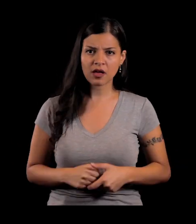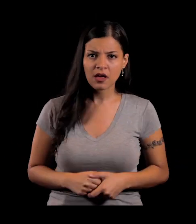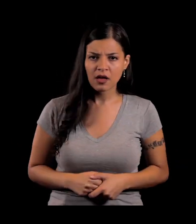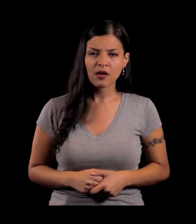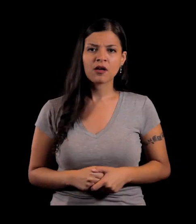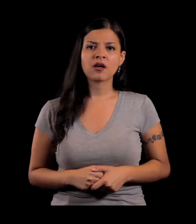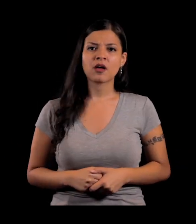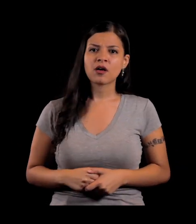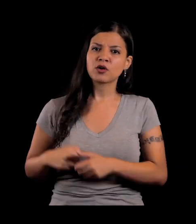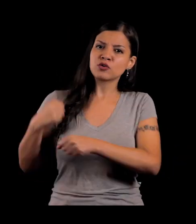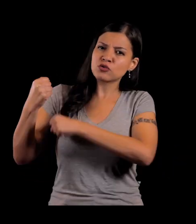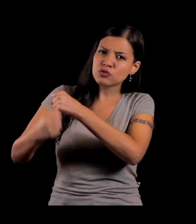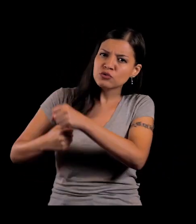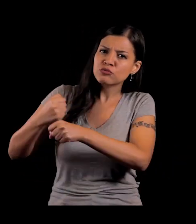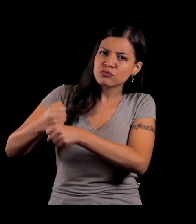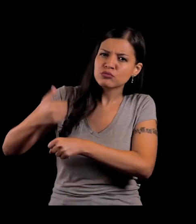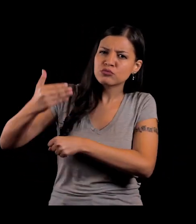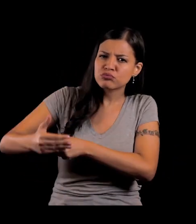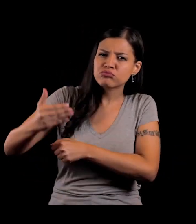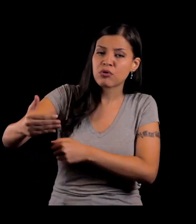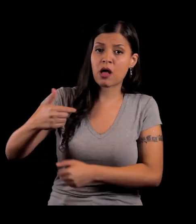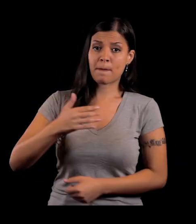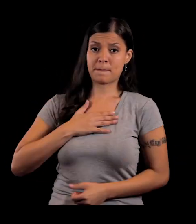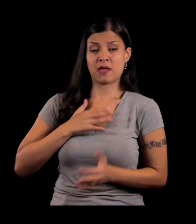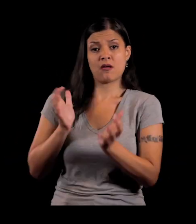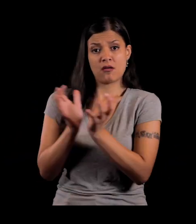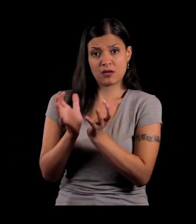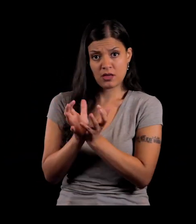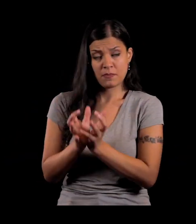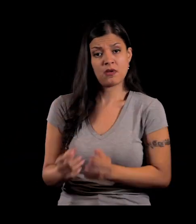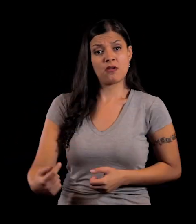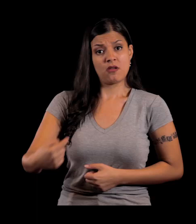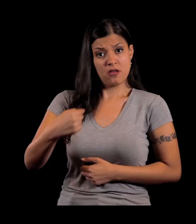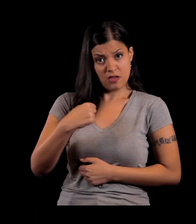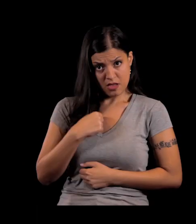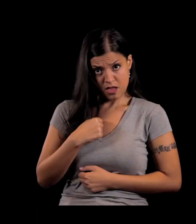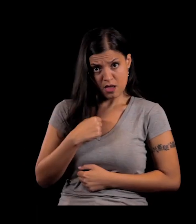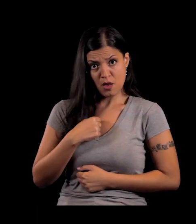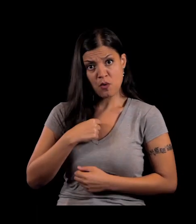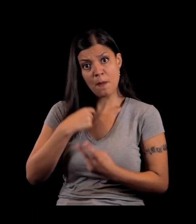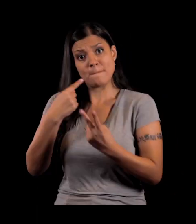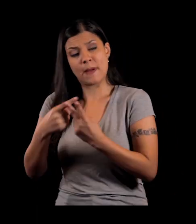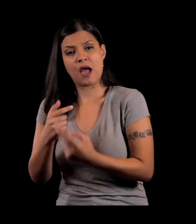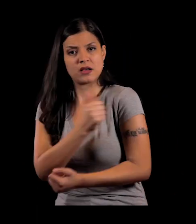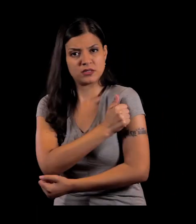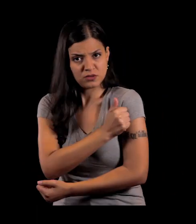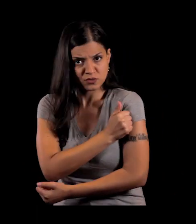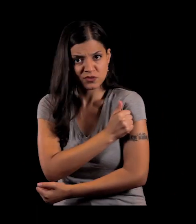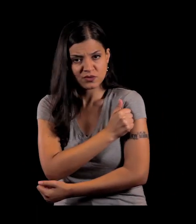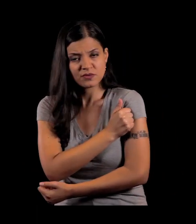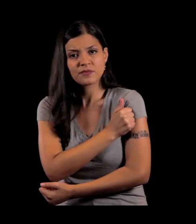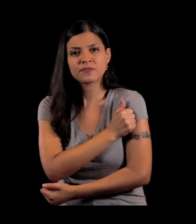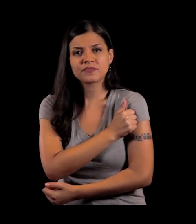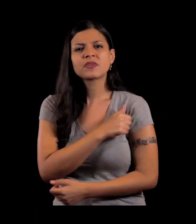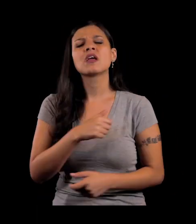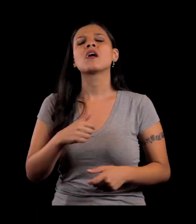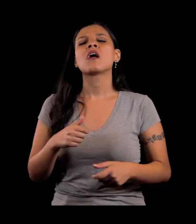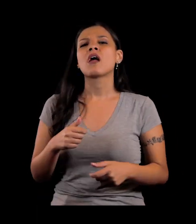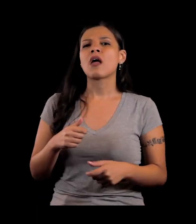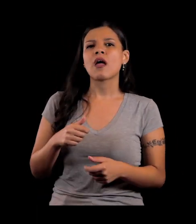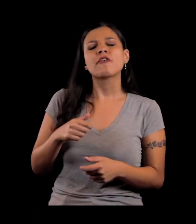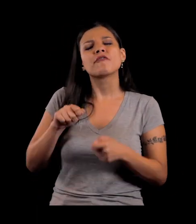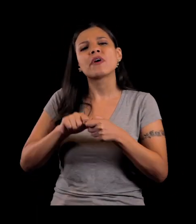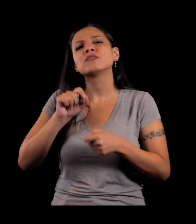todos os anos a minha equipa, eu ou uma aluna minha, fizemos balanço